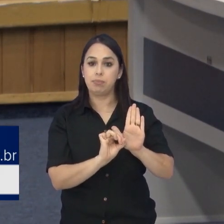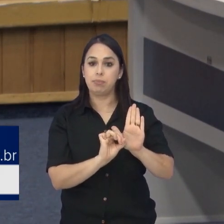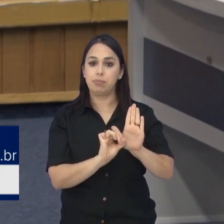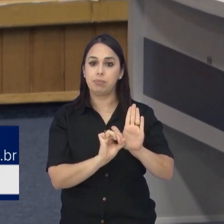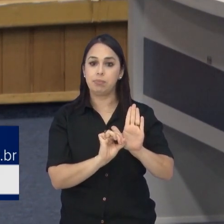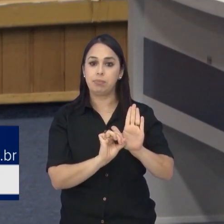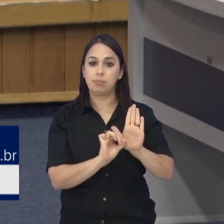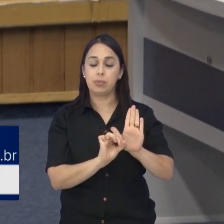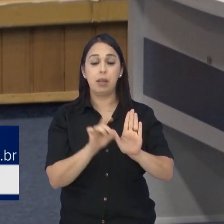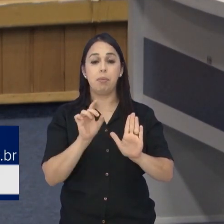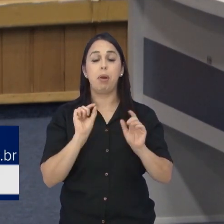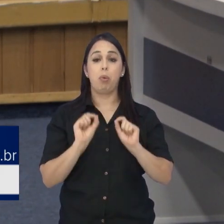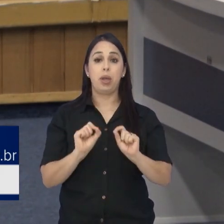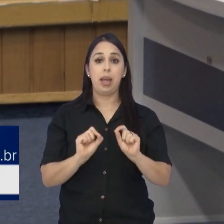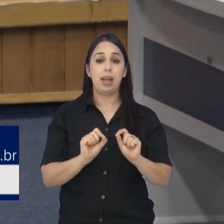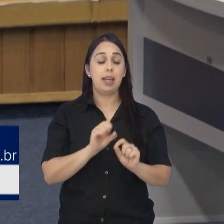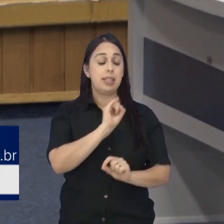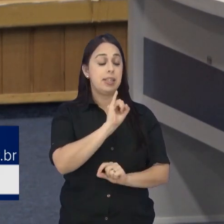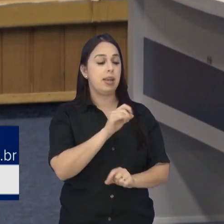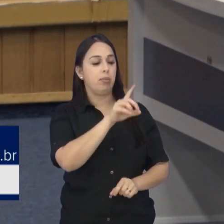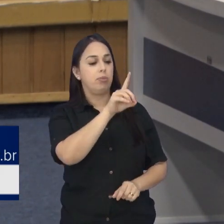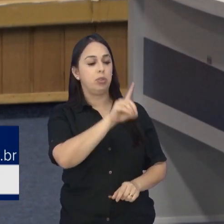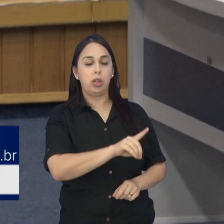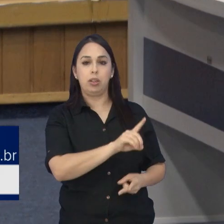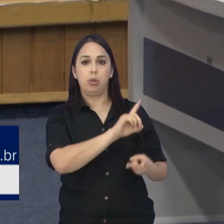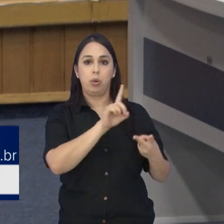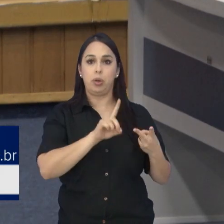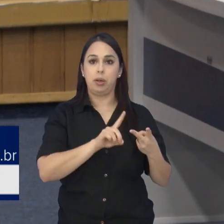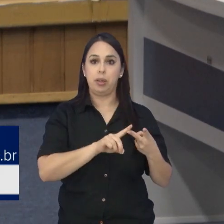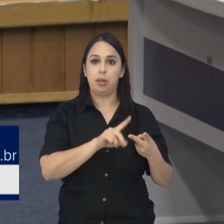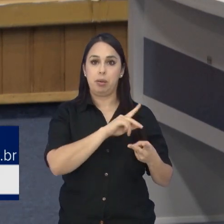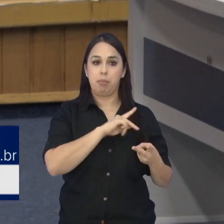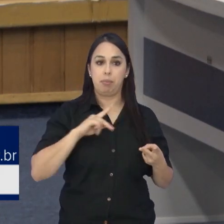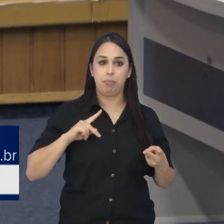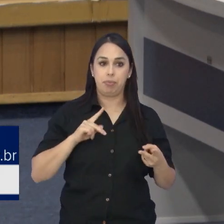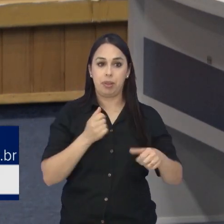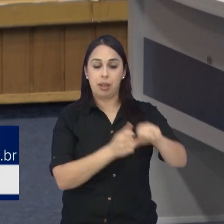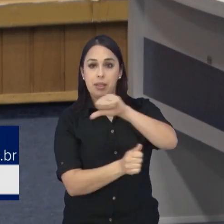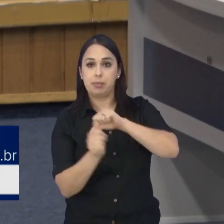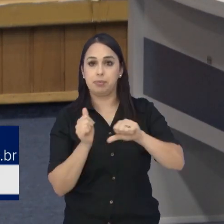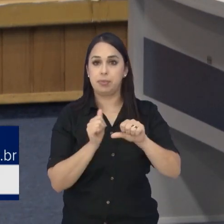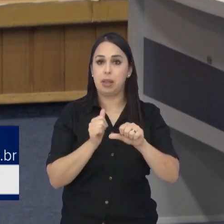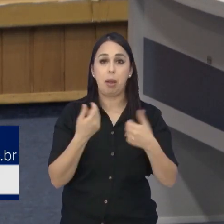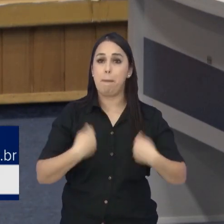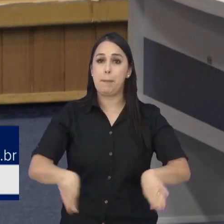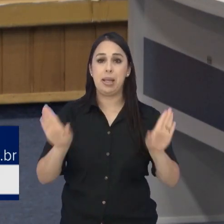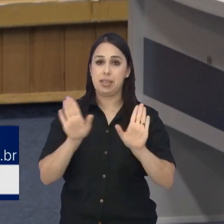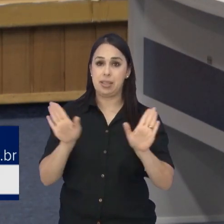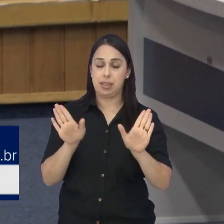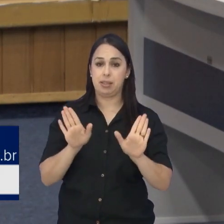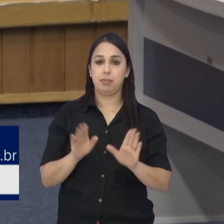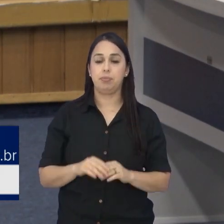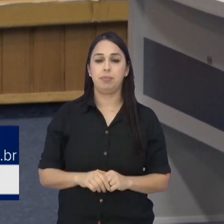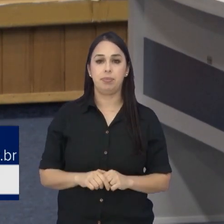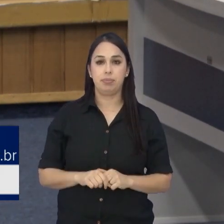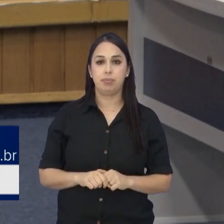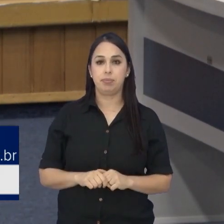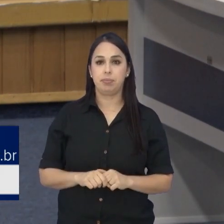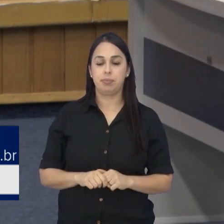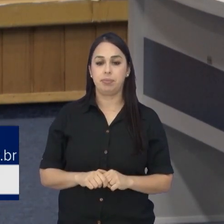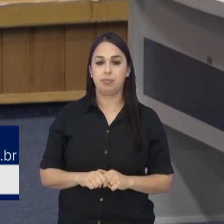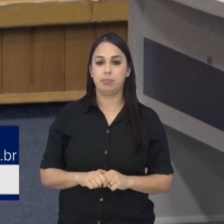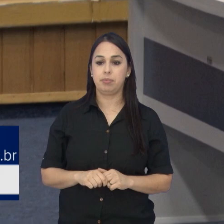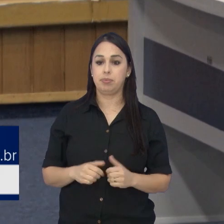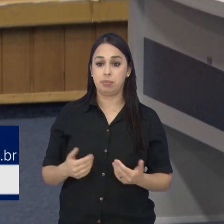do diretor-presidente, fica dispensado a elaboração da lista tríplice por parte do Conselho